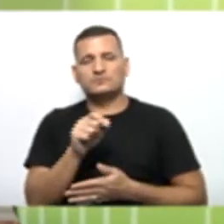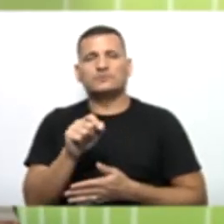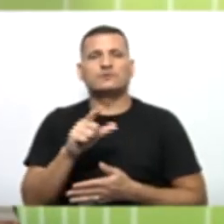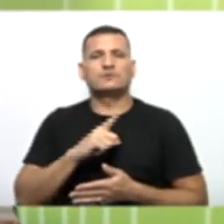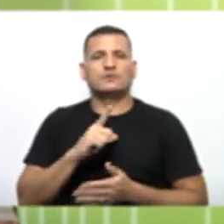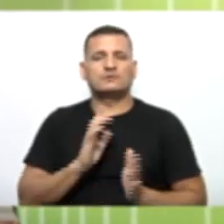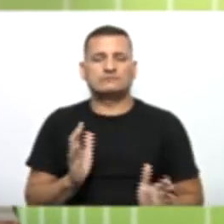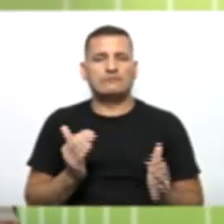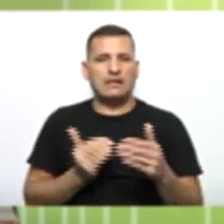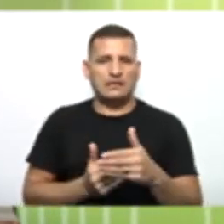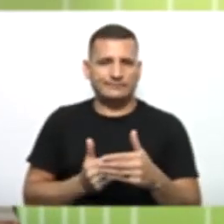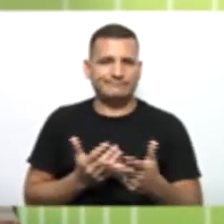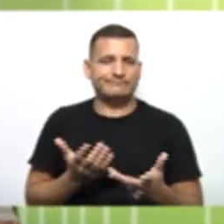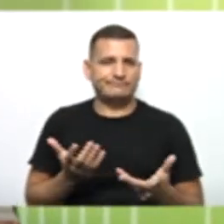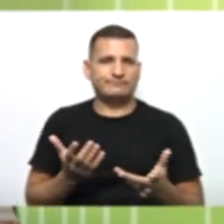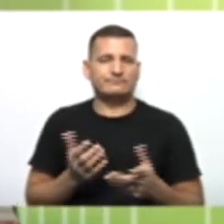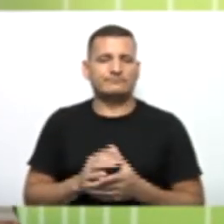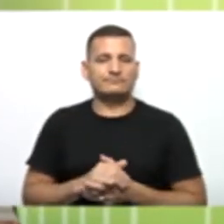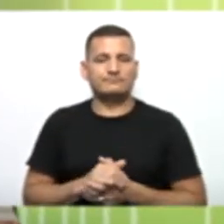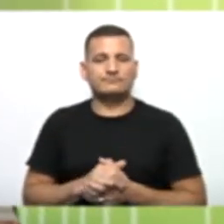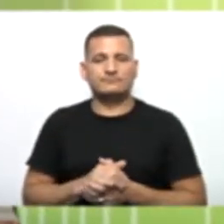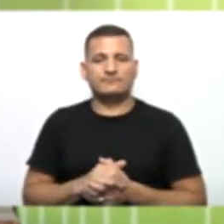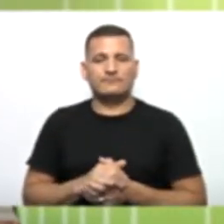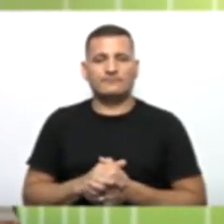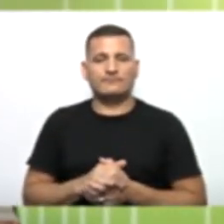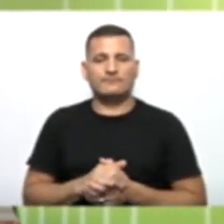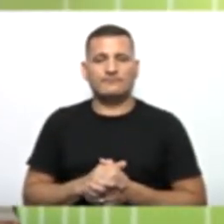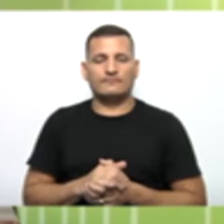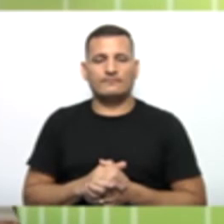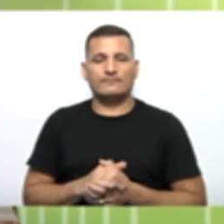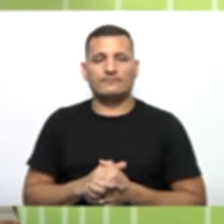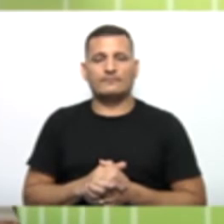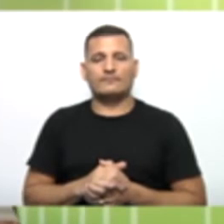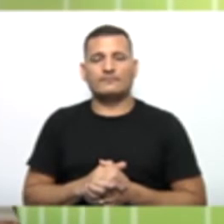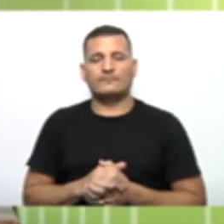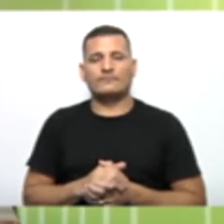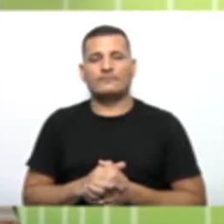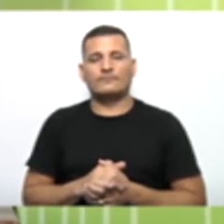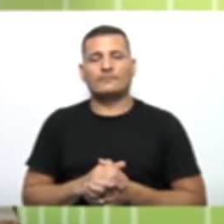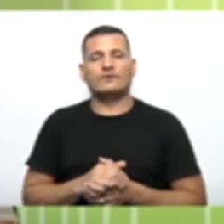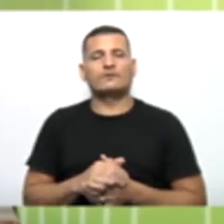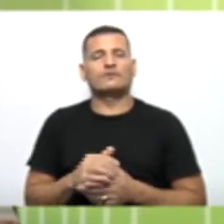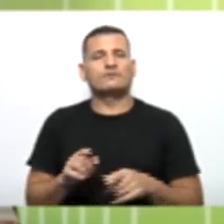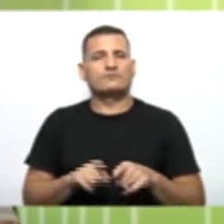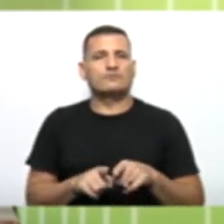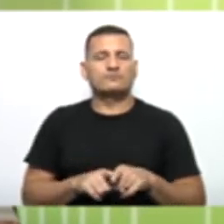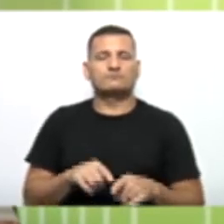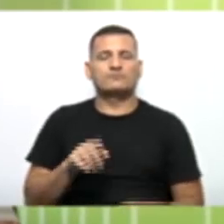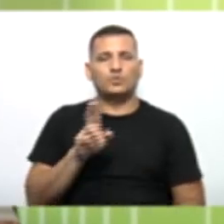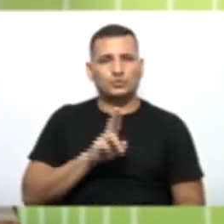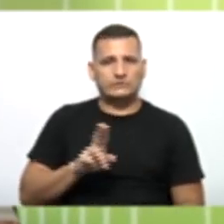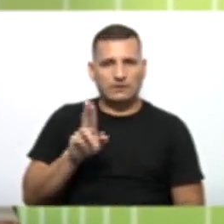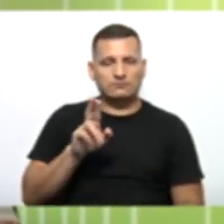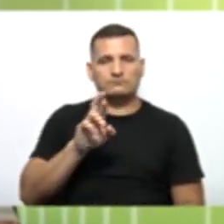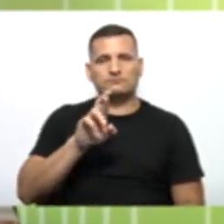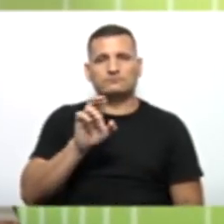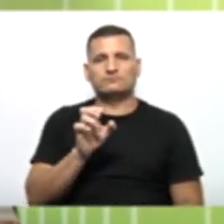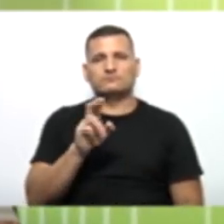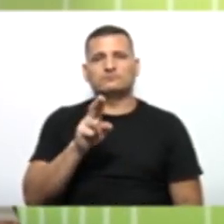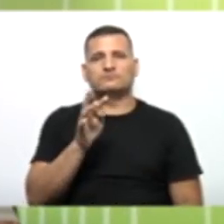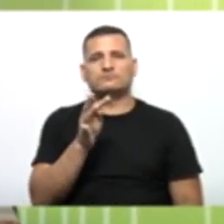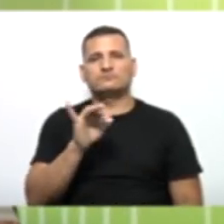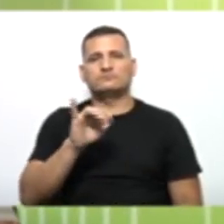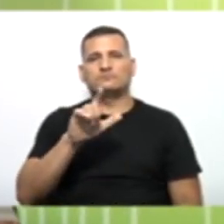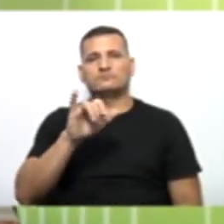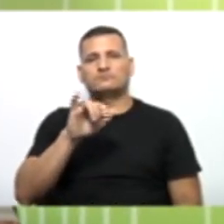de embalagem. A segunda atitude pode ser reutilizar. A